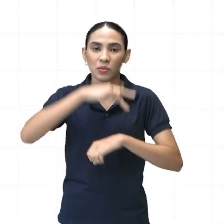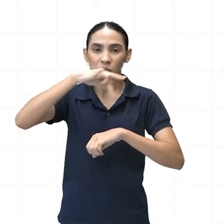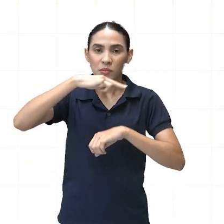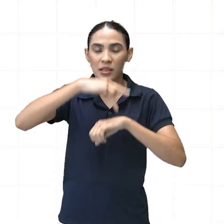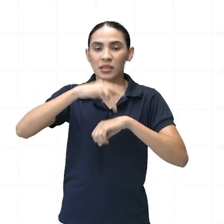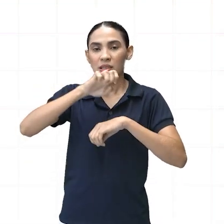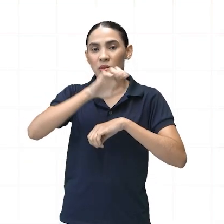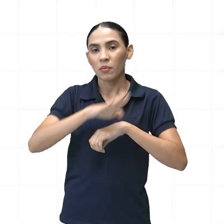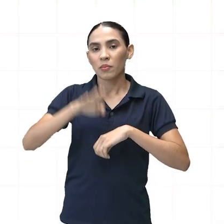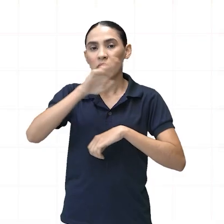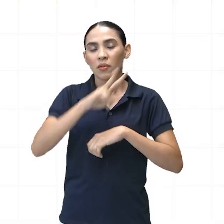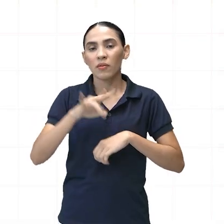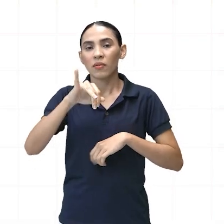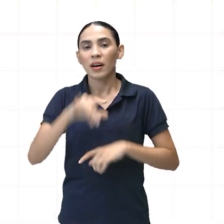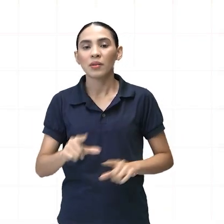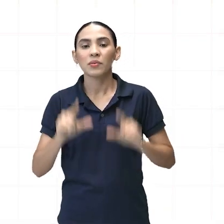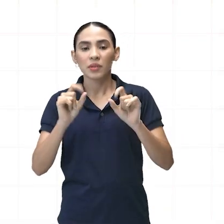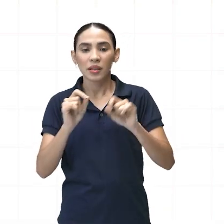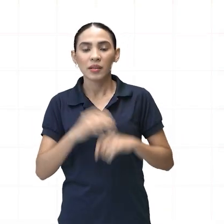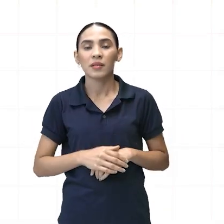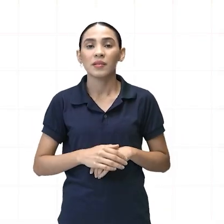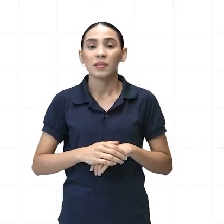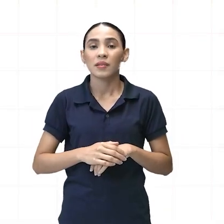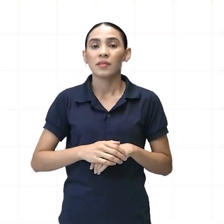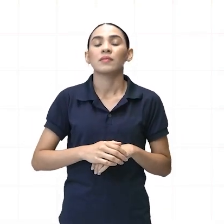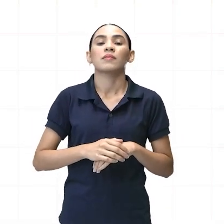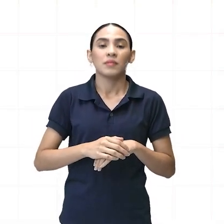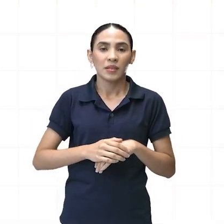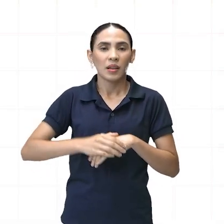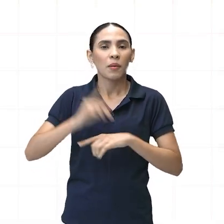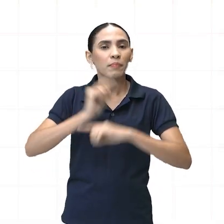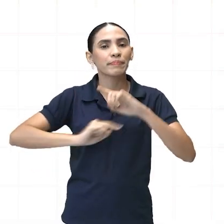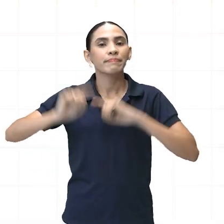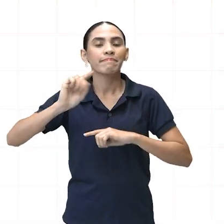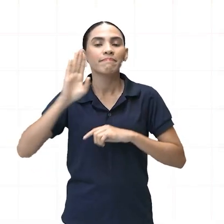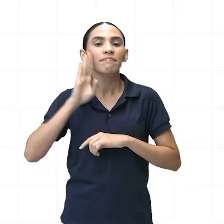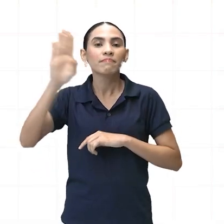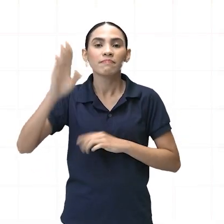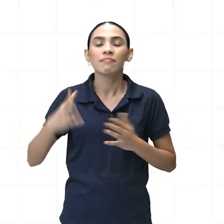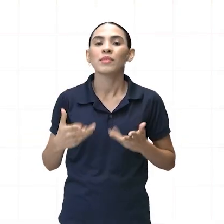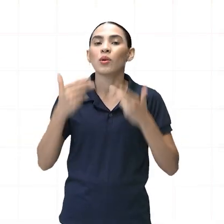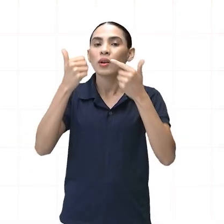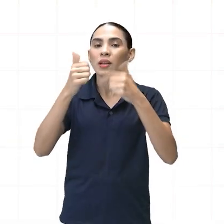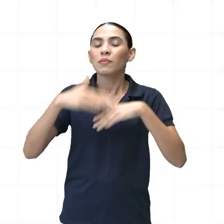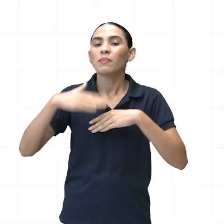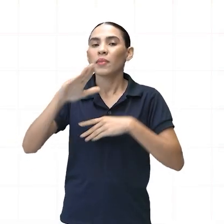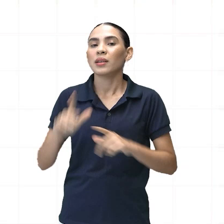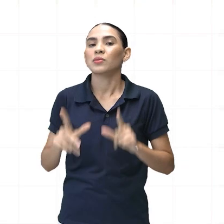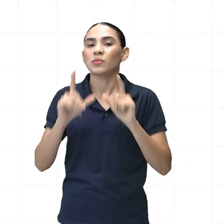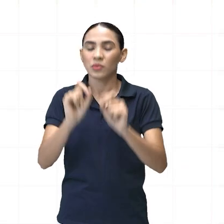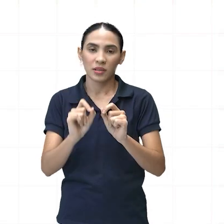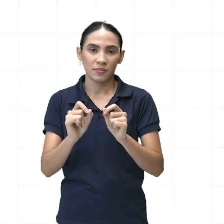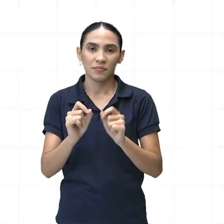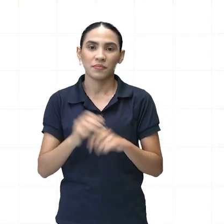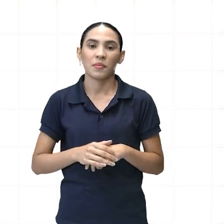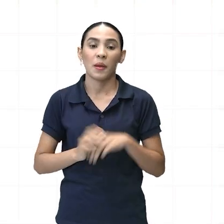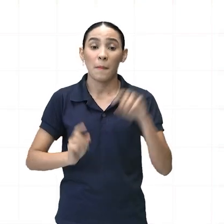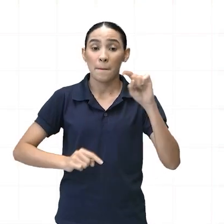países europeus vão estar aí na vanguarda da inovação, melhorando cada vez mais ali os